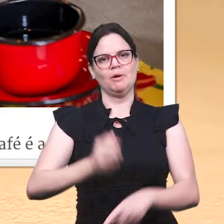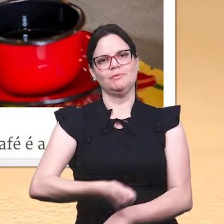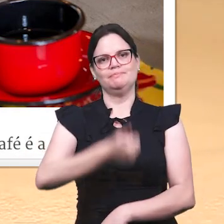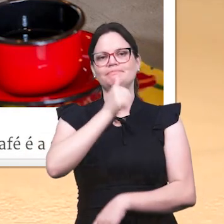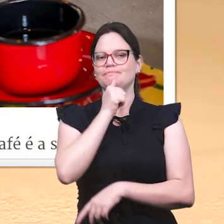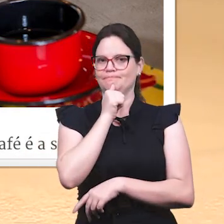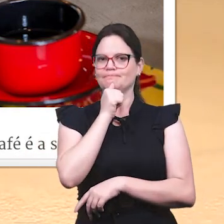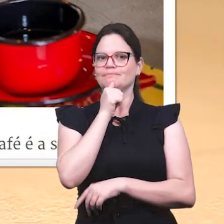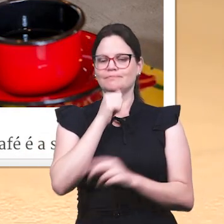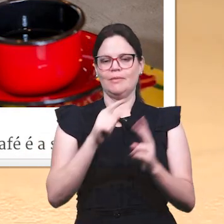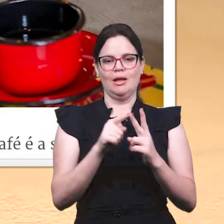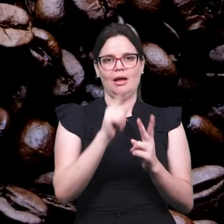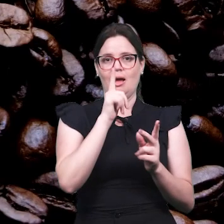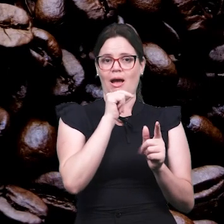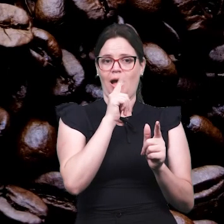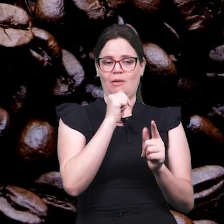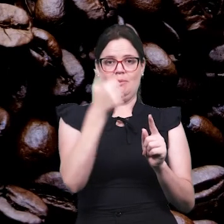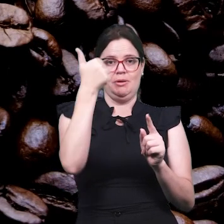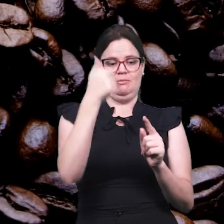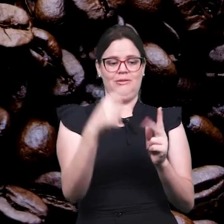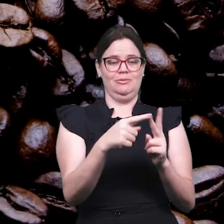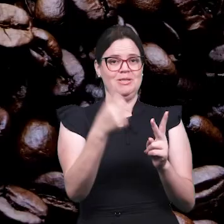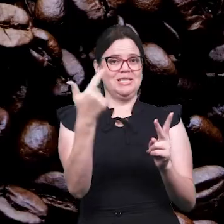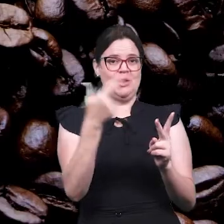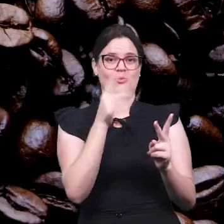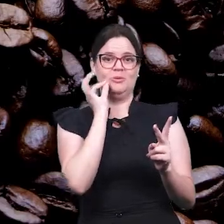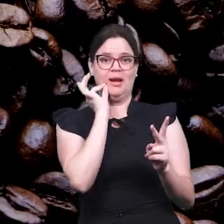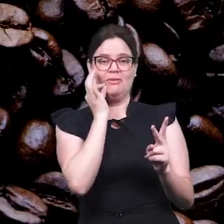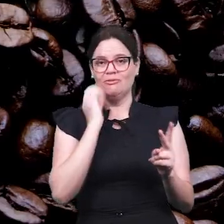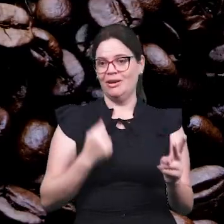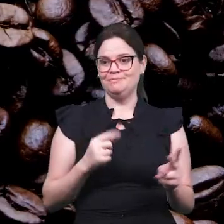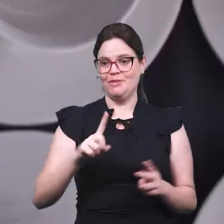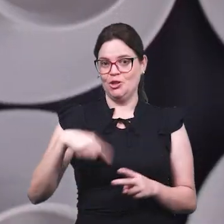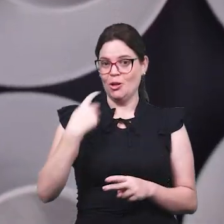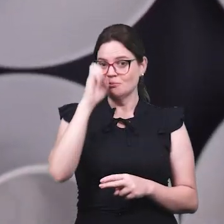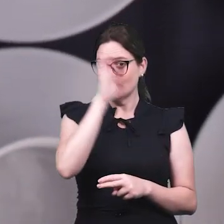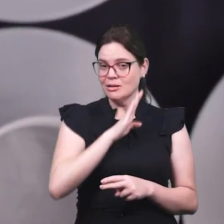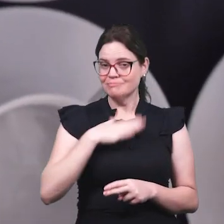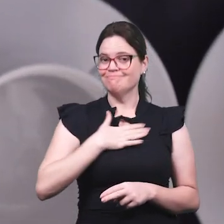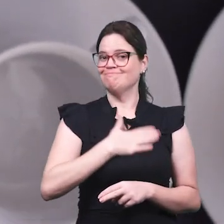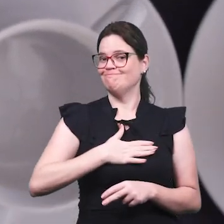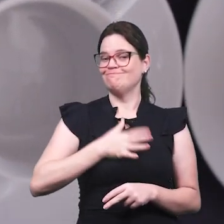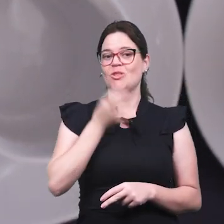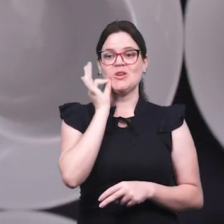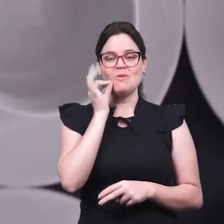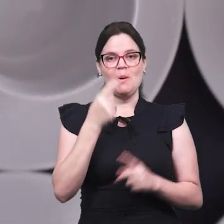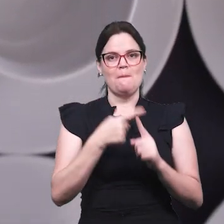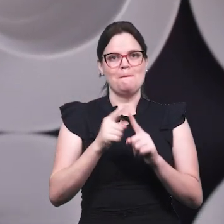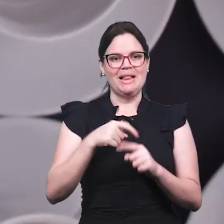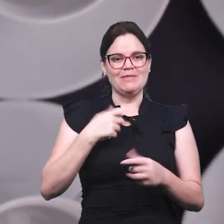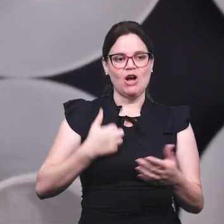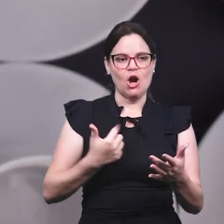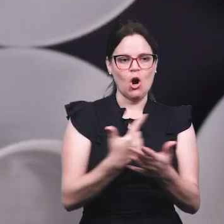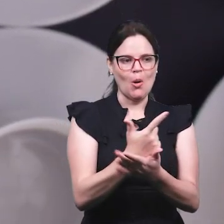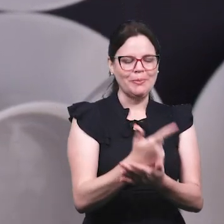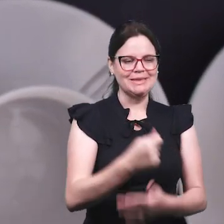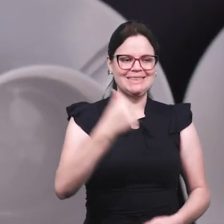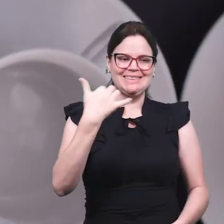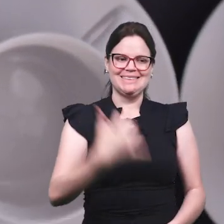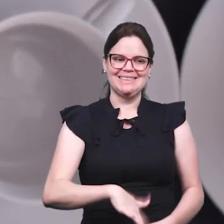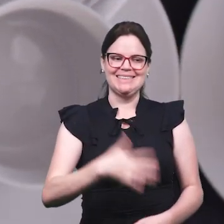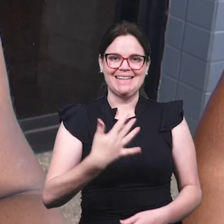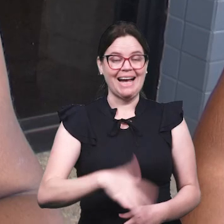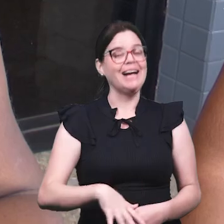ficando atrás somente da água. O brasileiro, consumidor assíduo de café, tem sentido pesar no bolso essa crescente